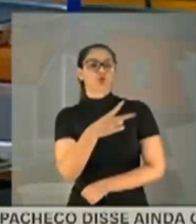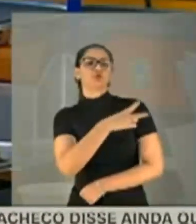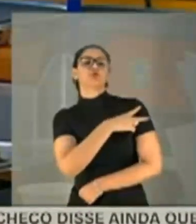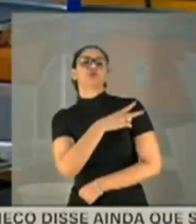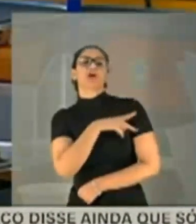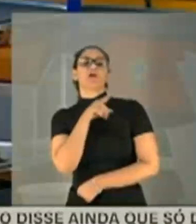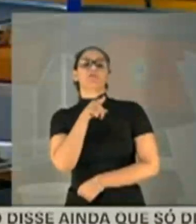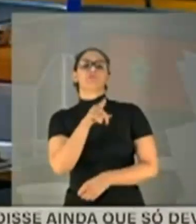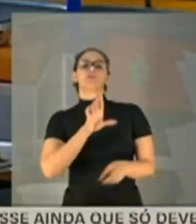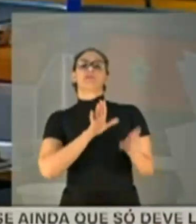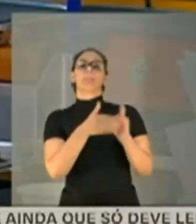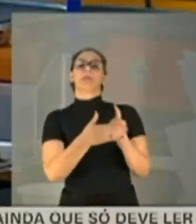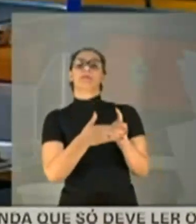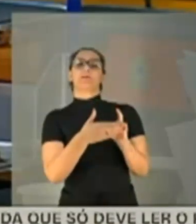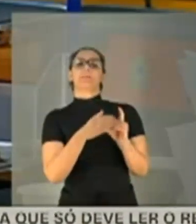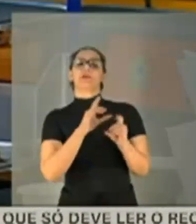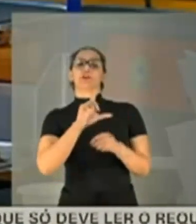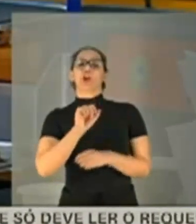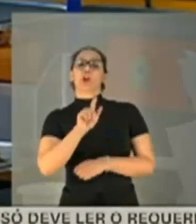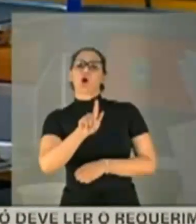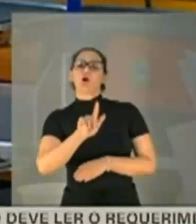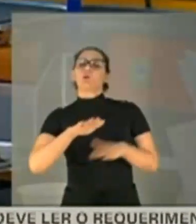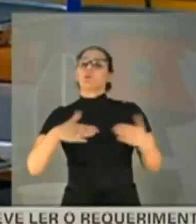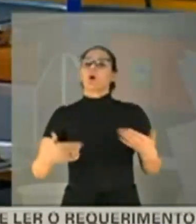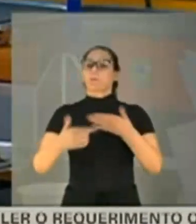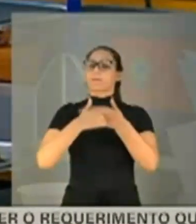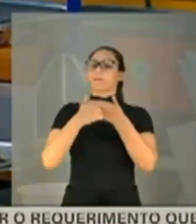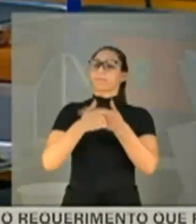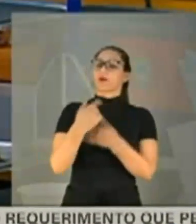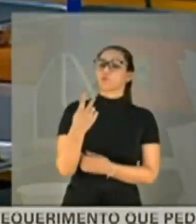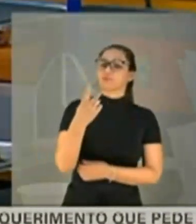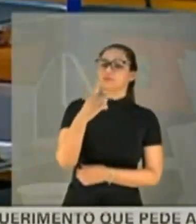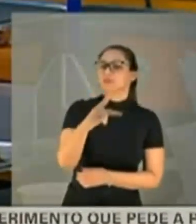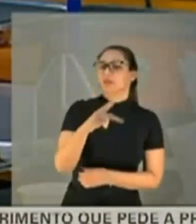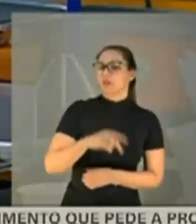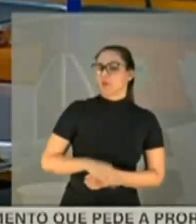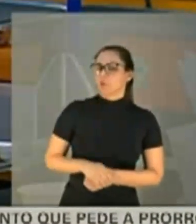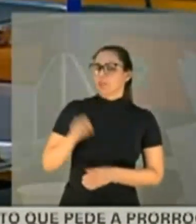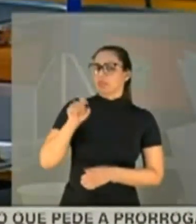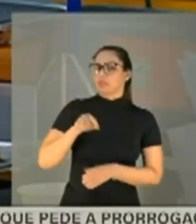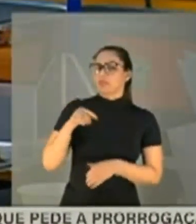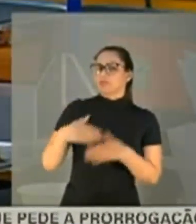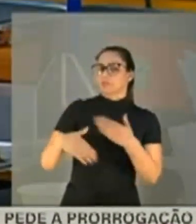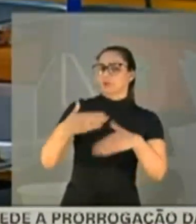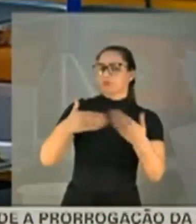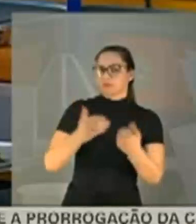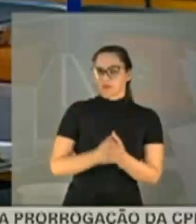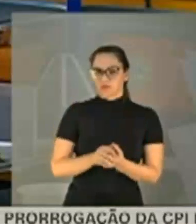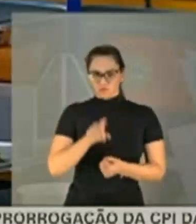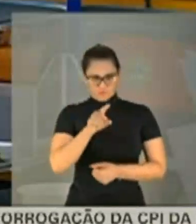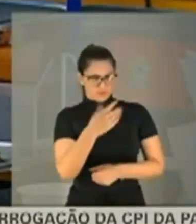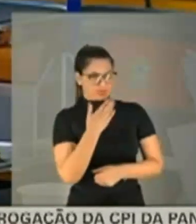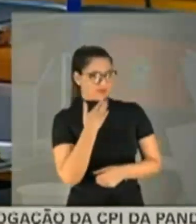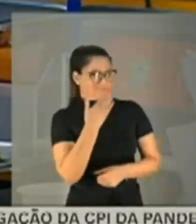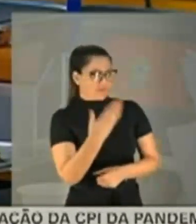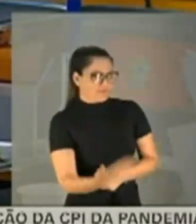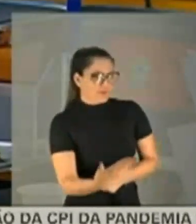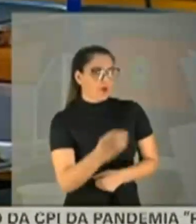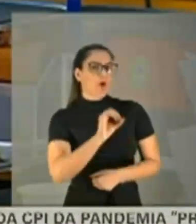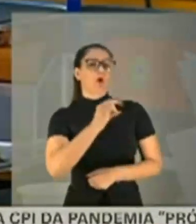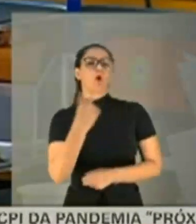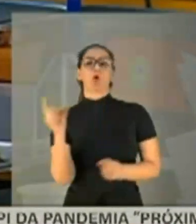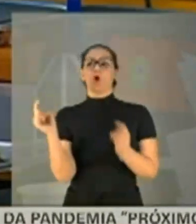de Logística, qual foi o seu papel neste processo? O senhor era a favor ou contra